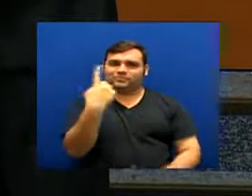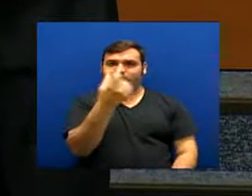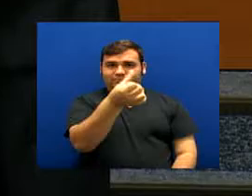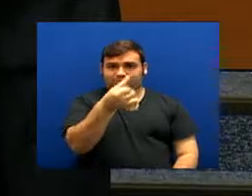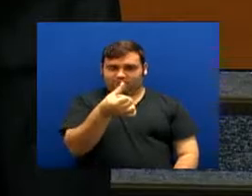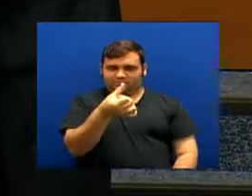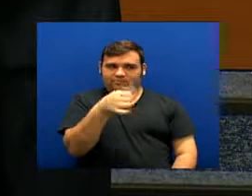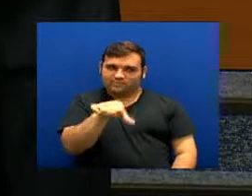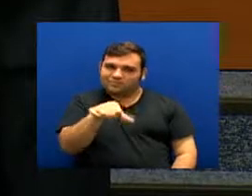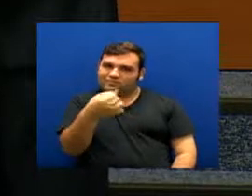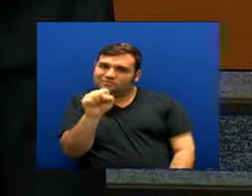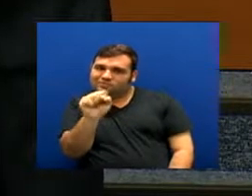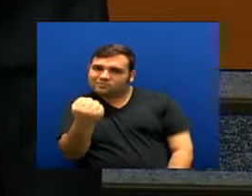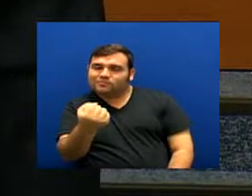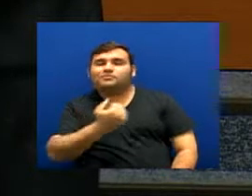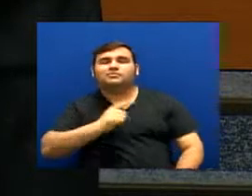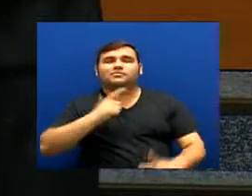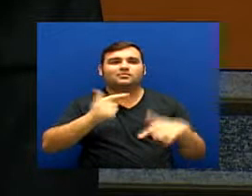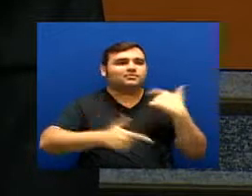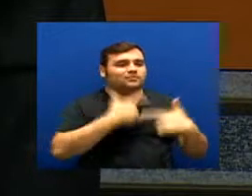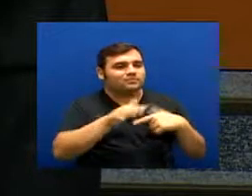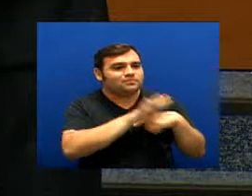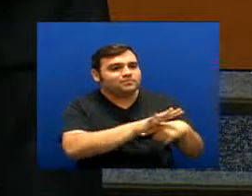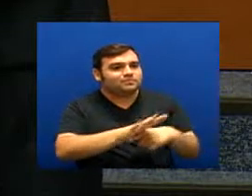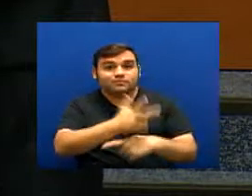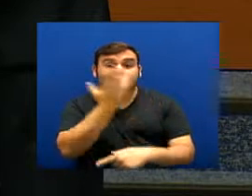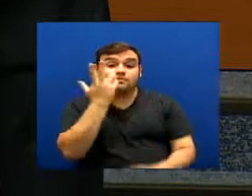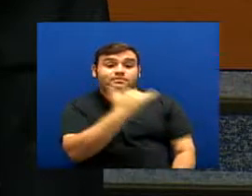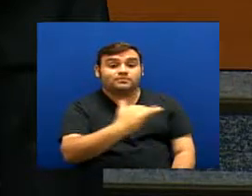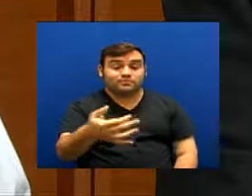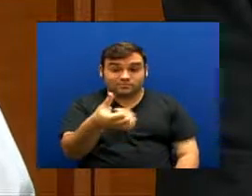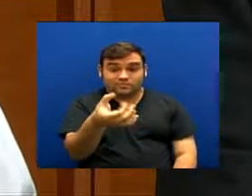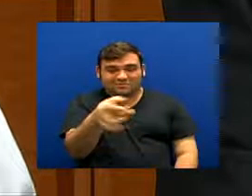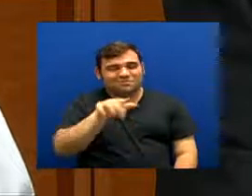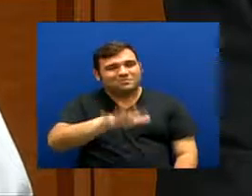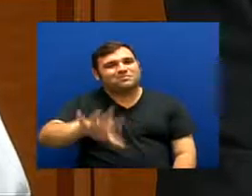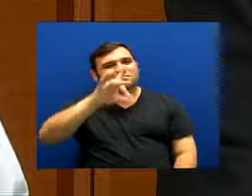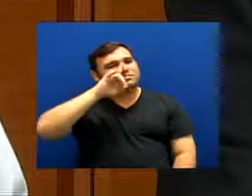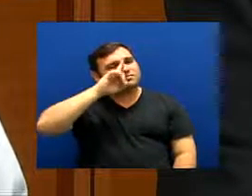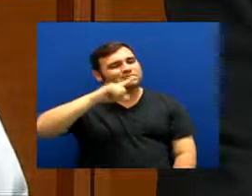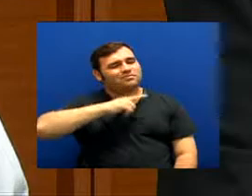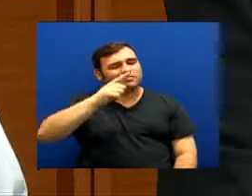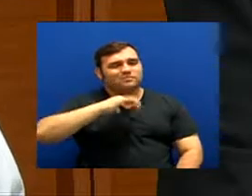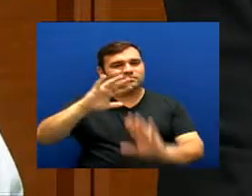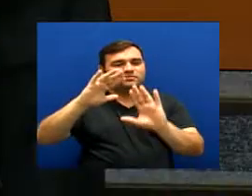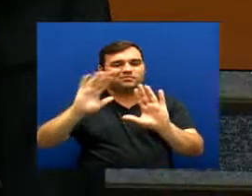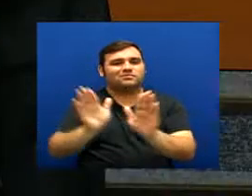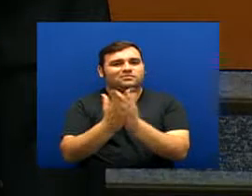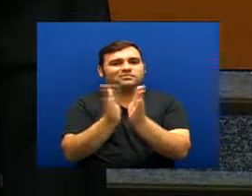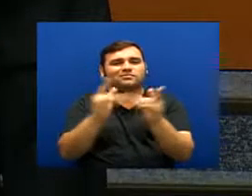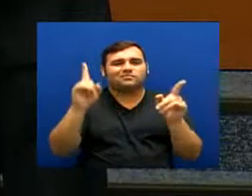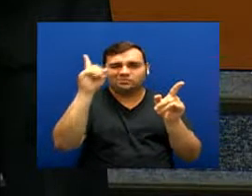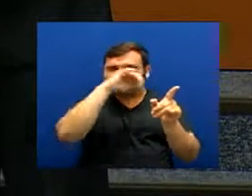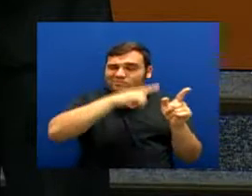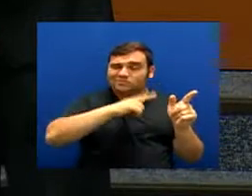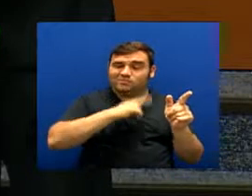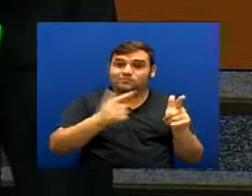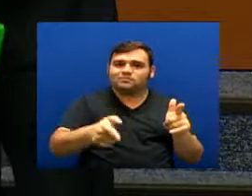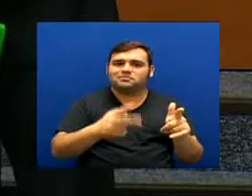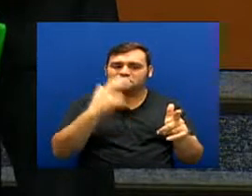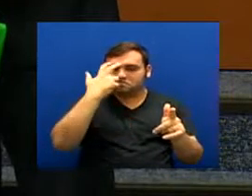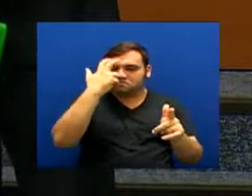né? Nesse mundo vocês terão muitas aflições, mas não tenham medo, eu venci o mundo. E